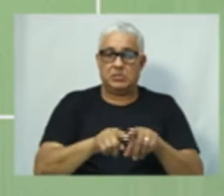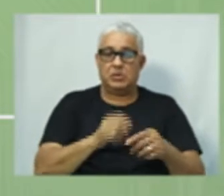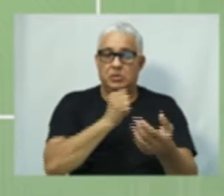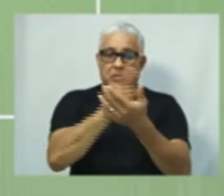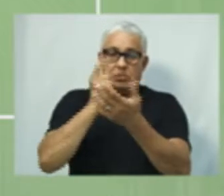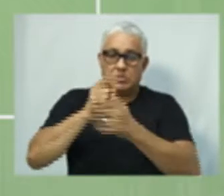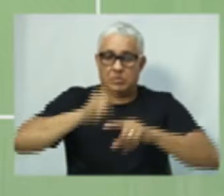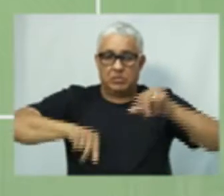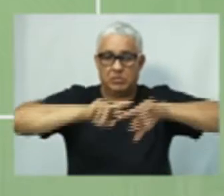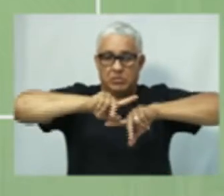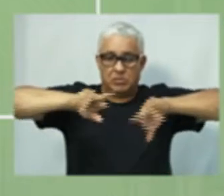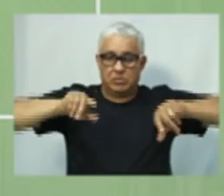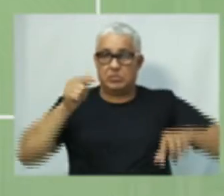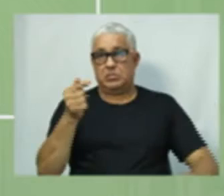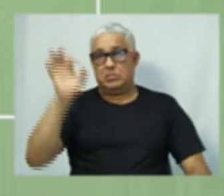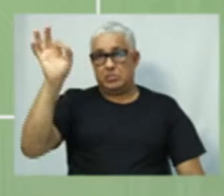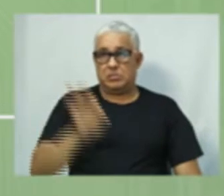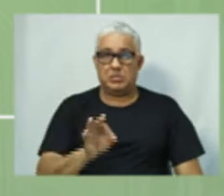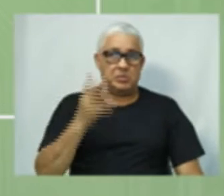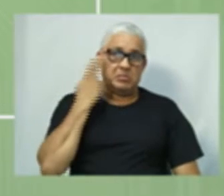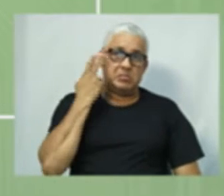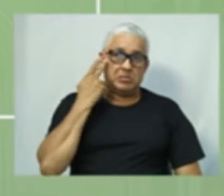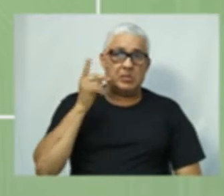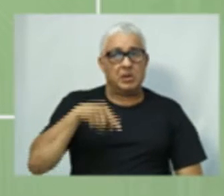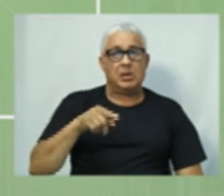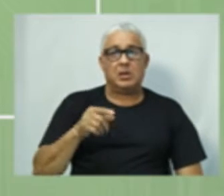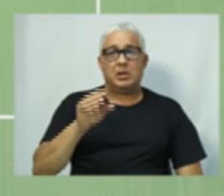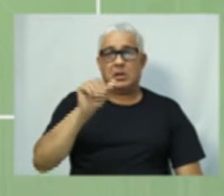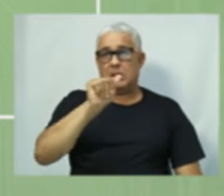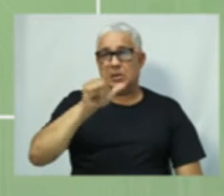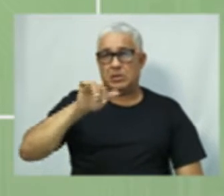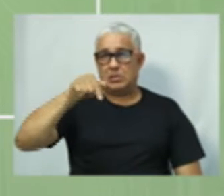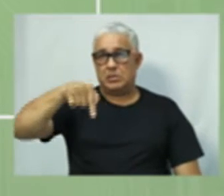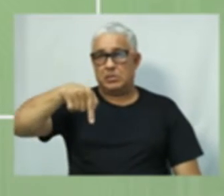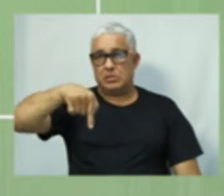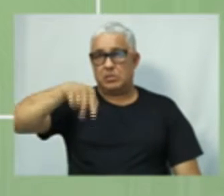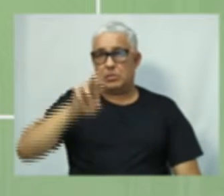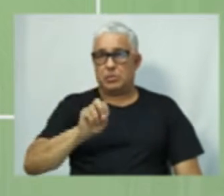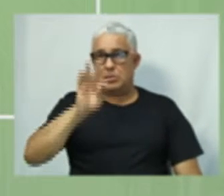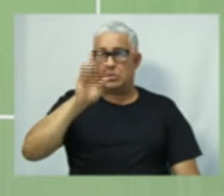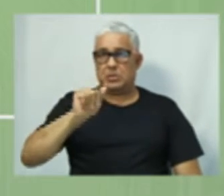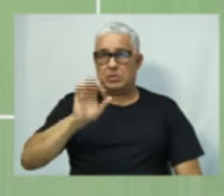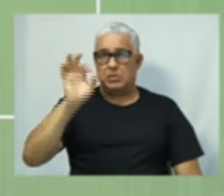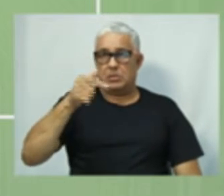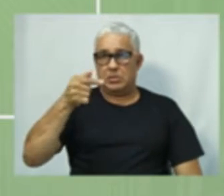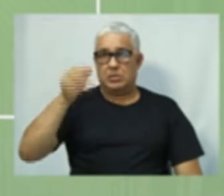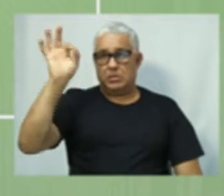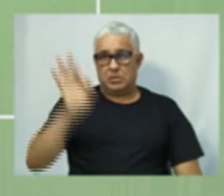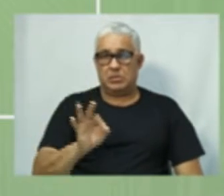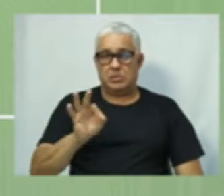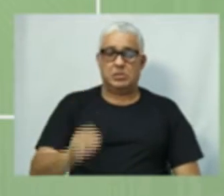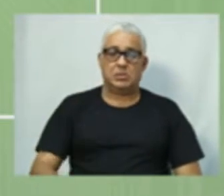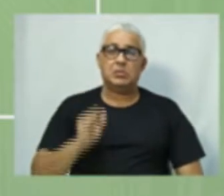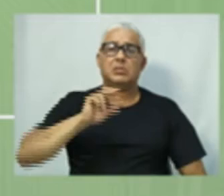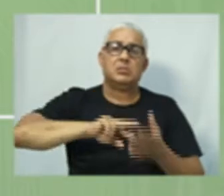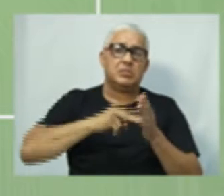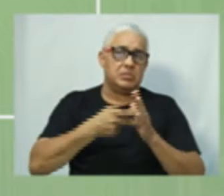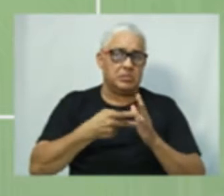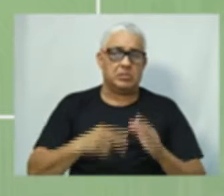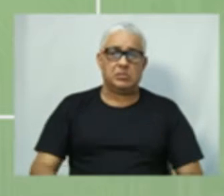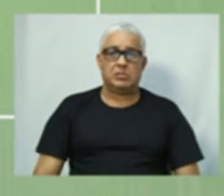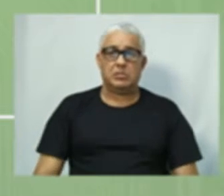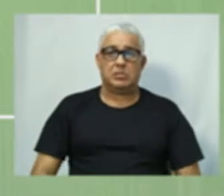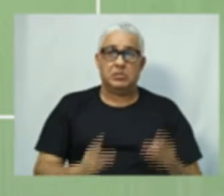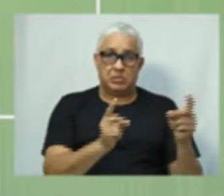comum é de 7%. Então a alíquota mais comum é 7% dos outros estados. A gente vai ver na prática o que significa isso.